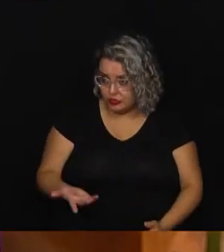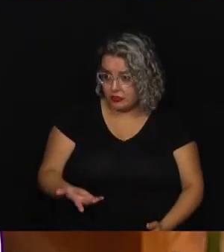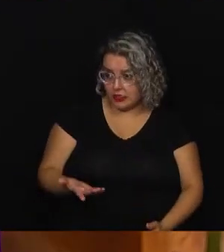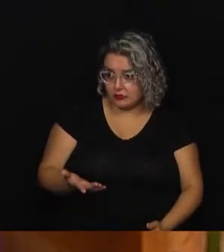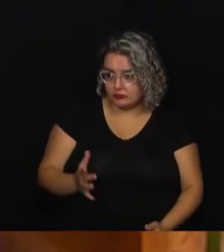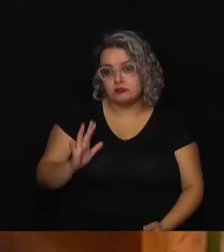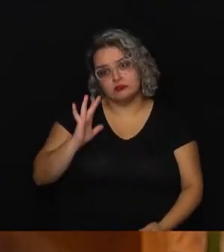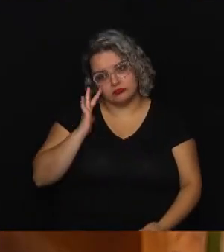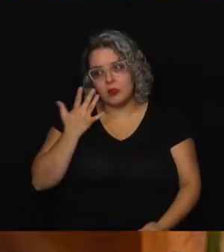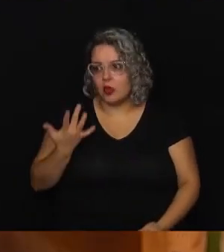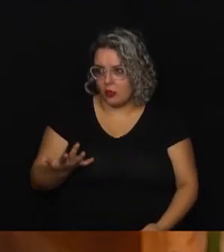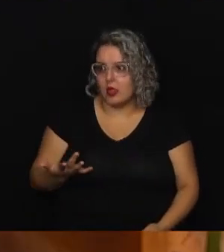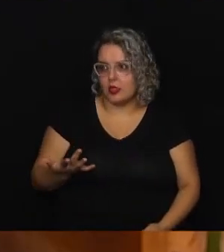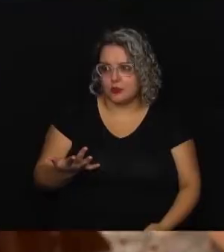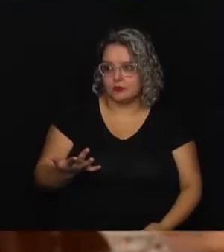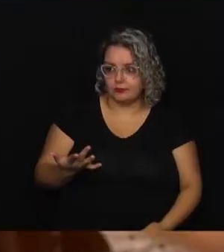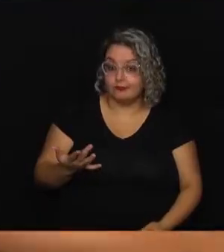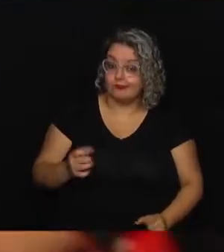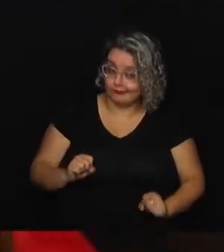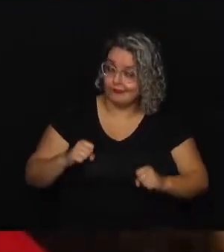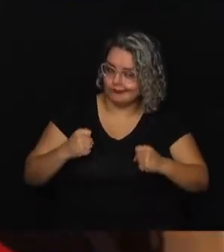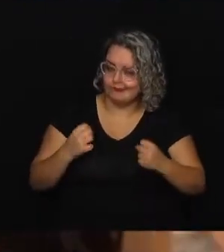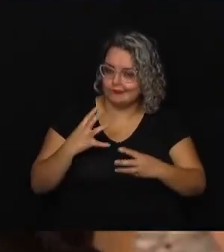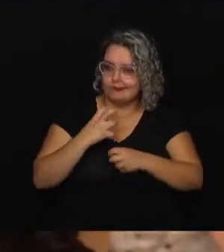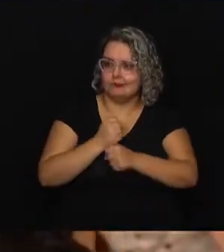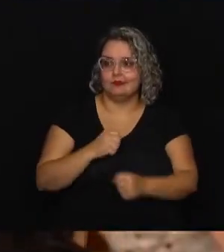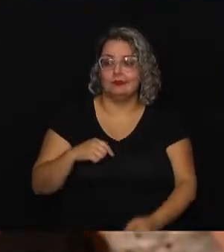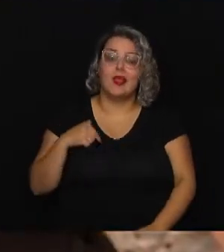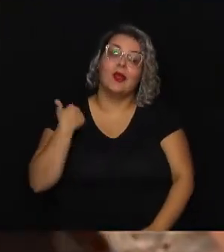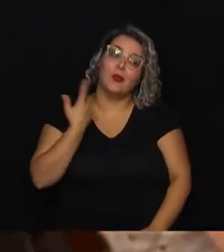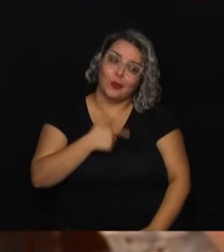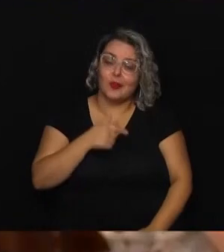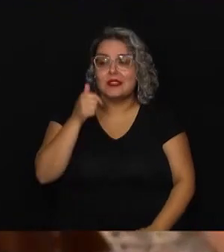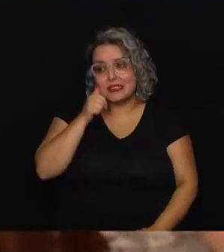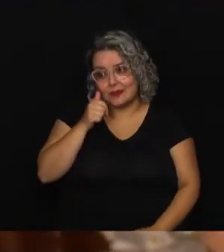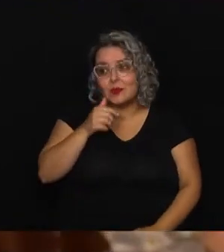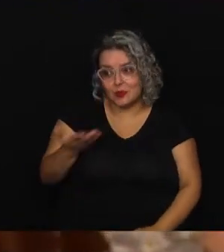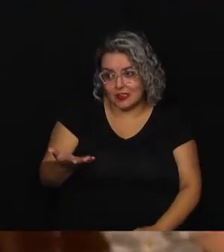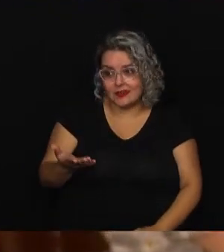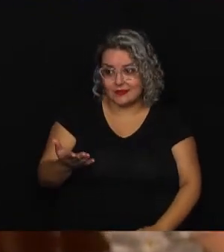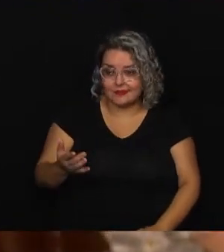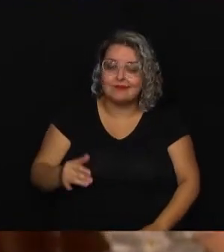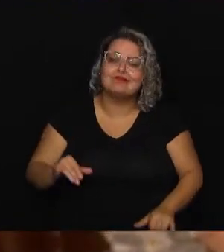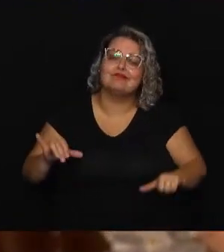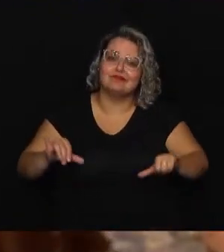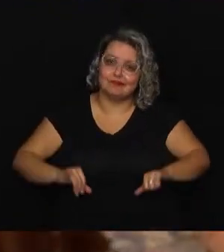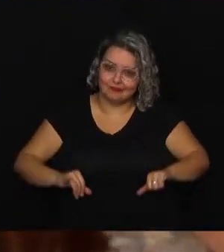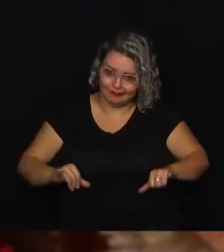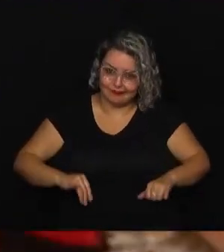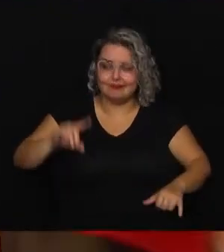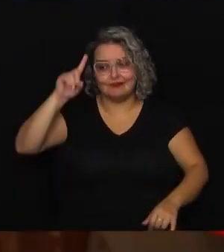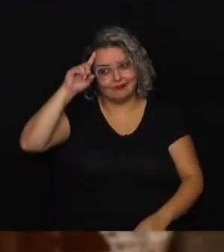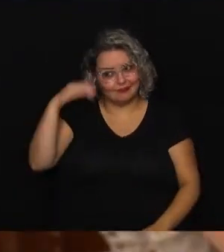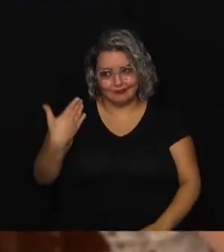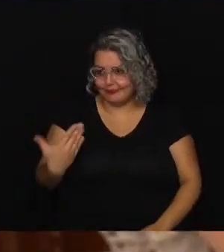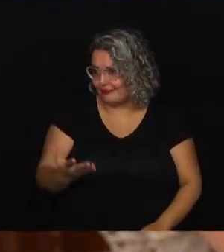que isso conta muito. Nós somos mulheres, né? As mulheres sofrem diariamente com assédio, não dá para negar. Às